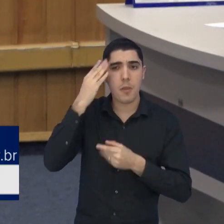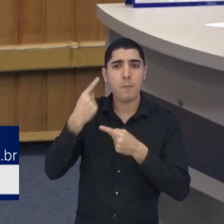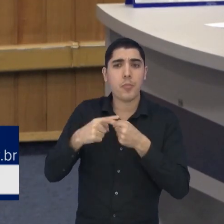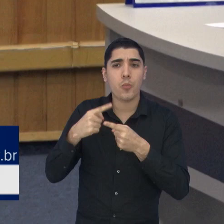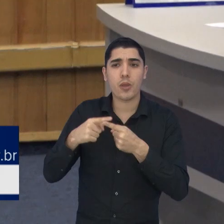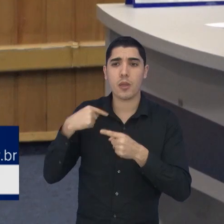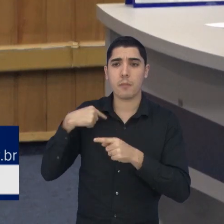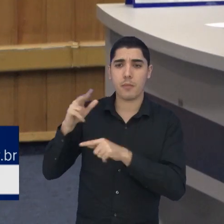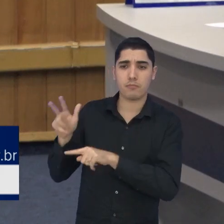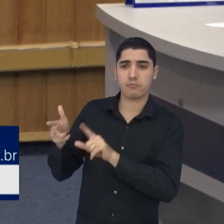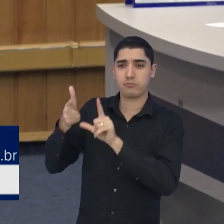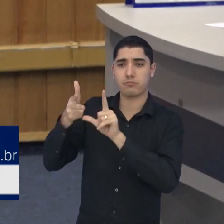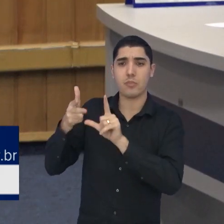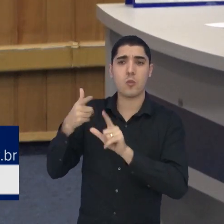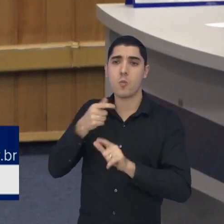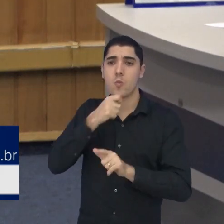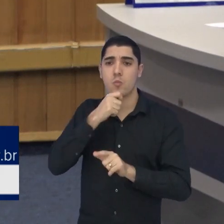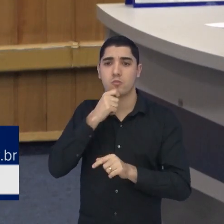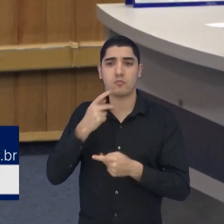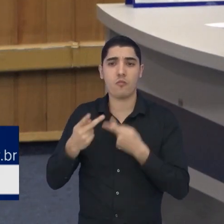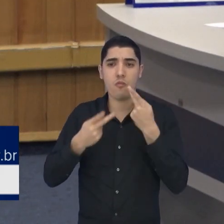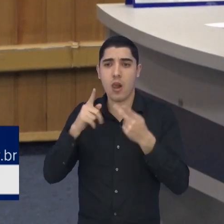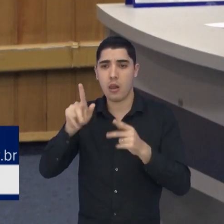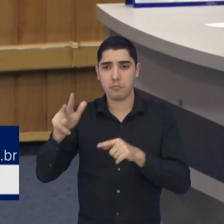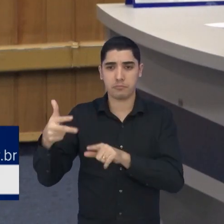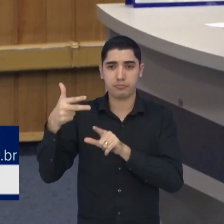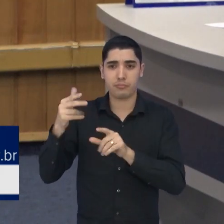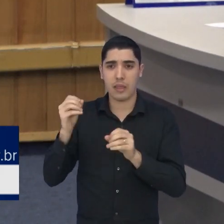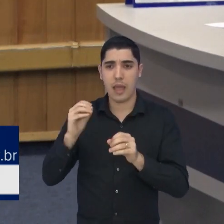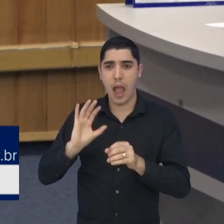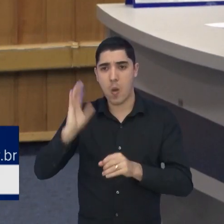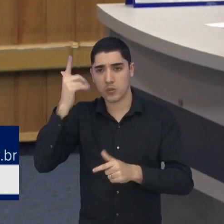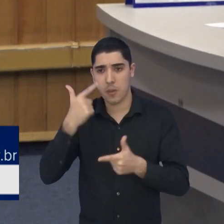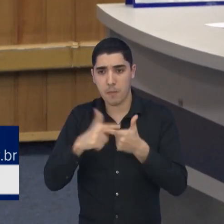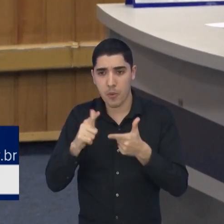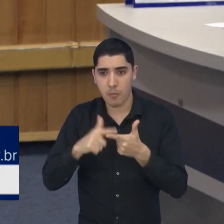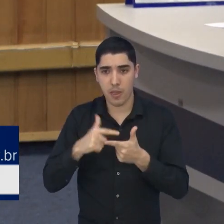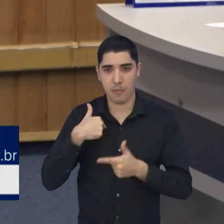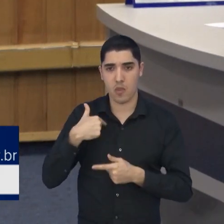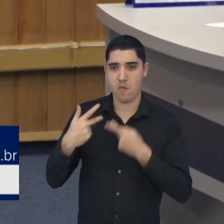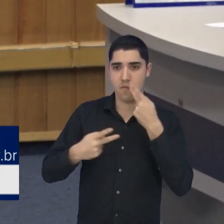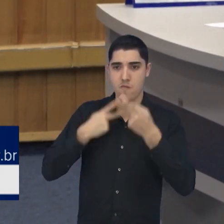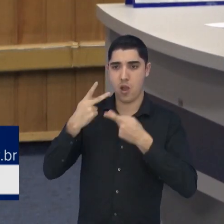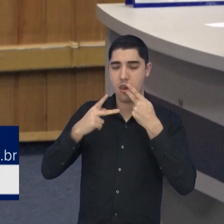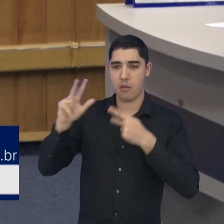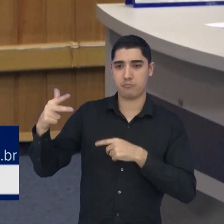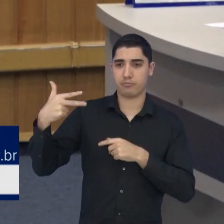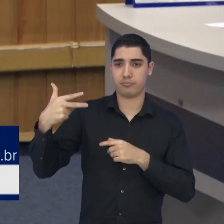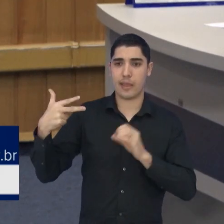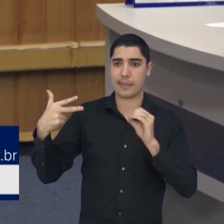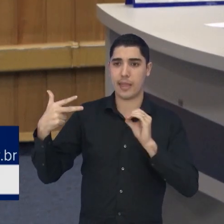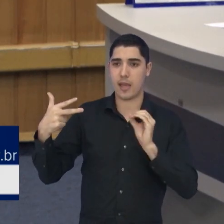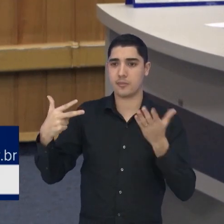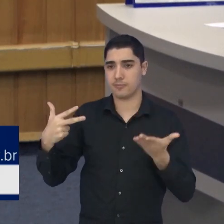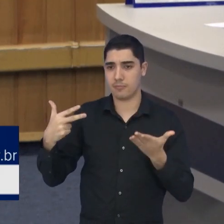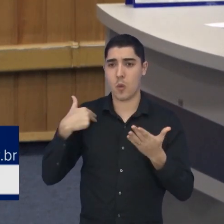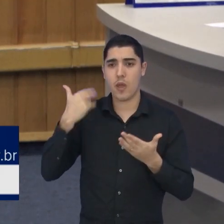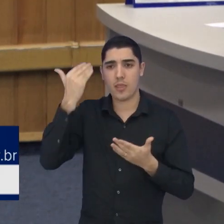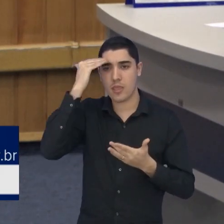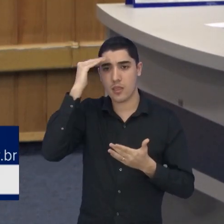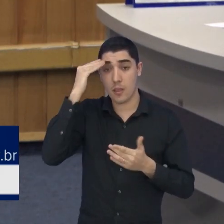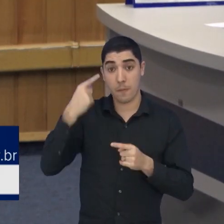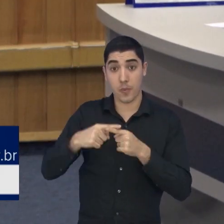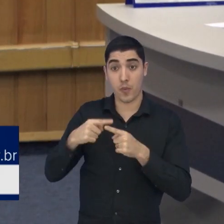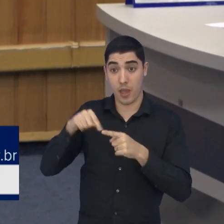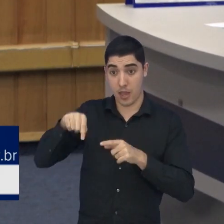foi transmitida houve uma trava ali durante a minha fala. Depois quero entender o que aconteceu, até porque a Câmara